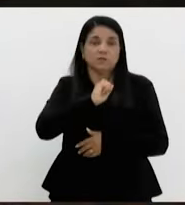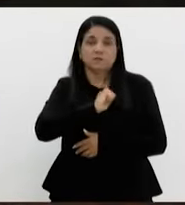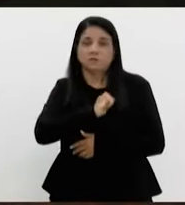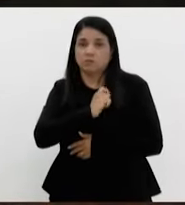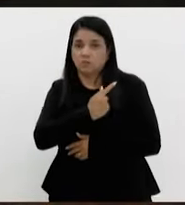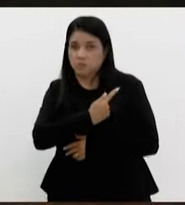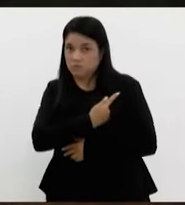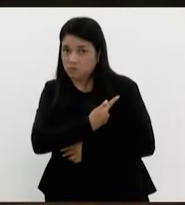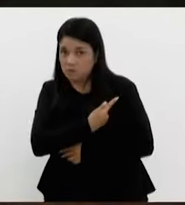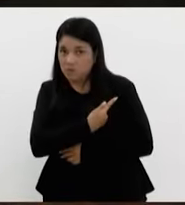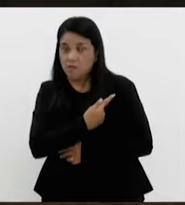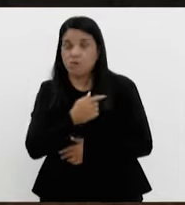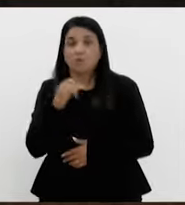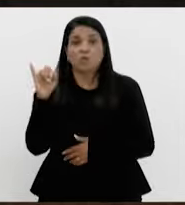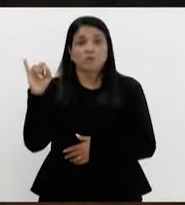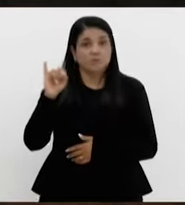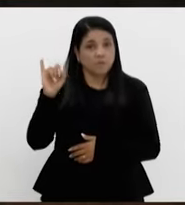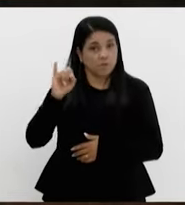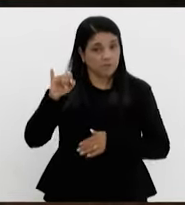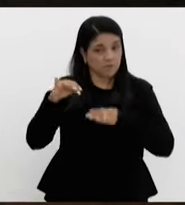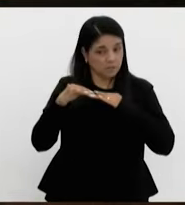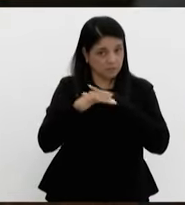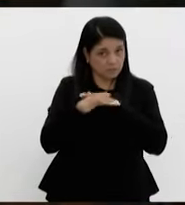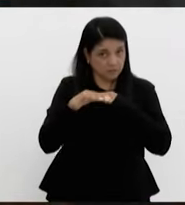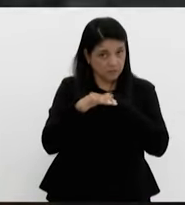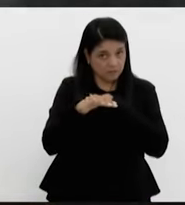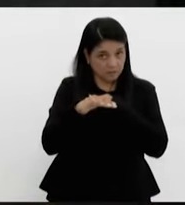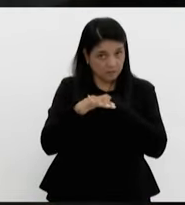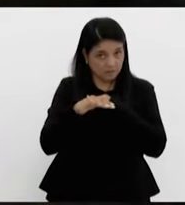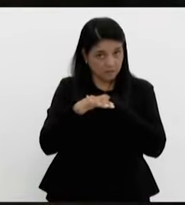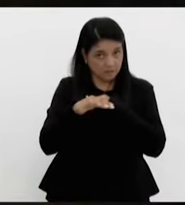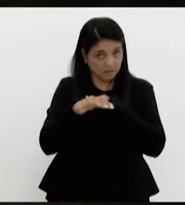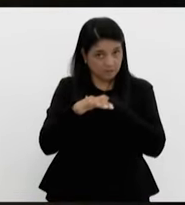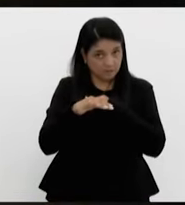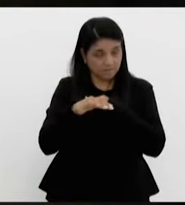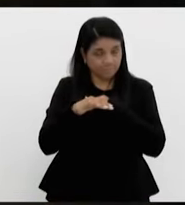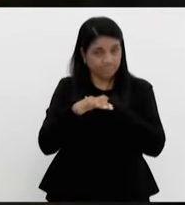Gonçalo, a Itaboraí, porque...